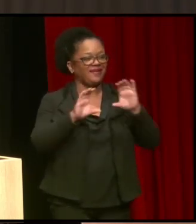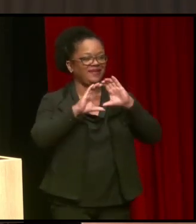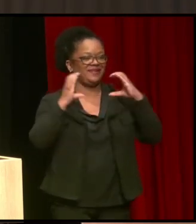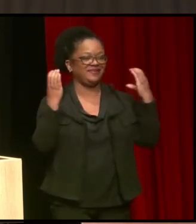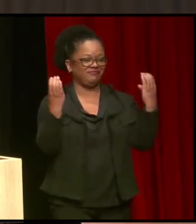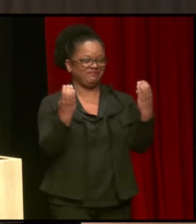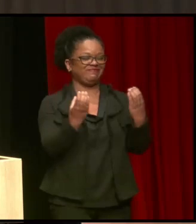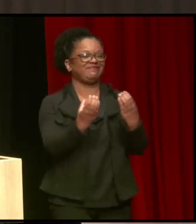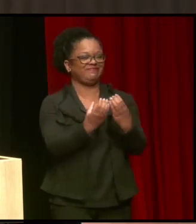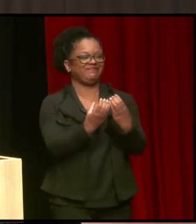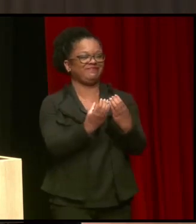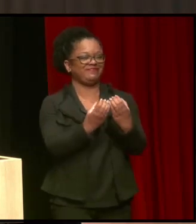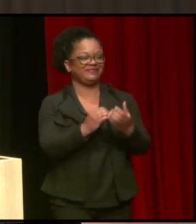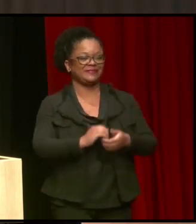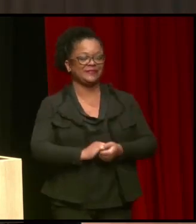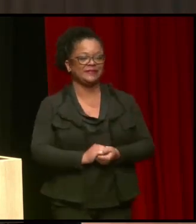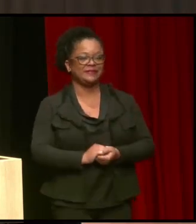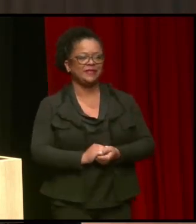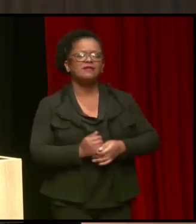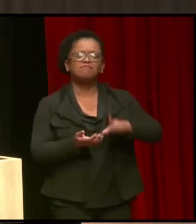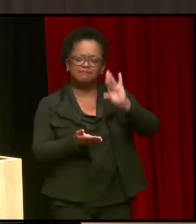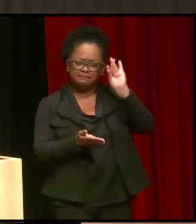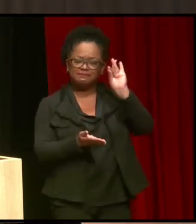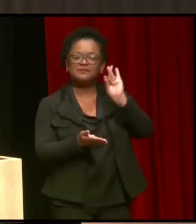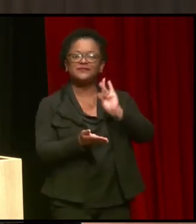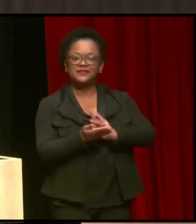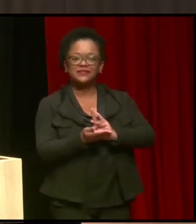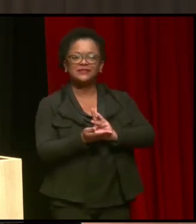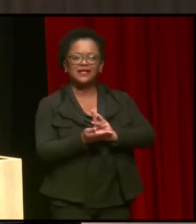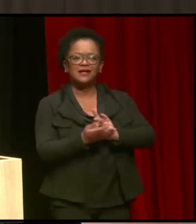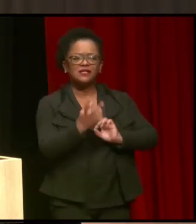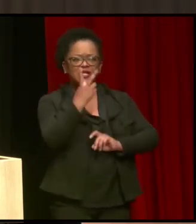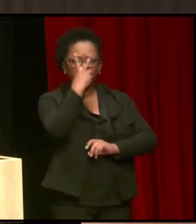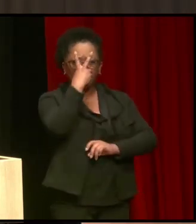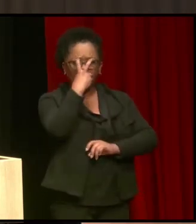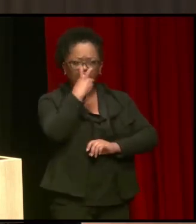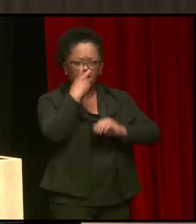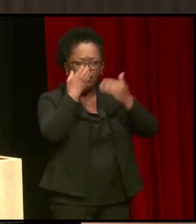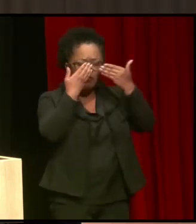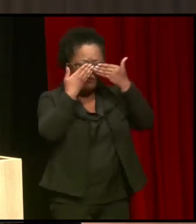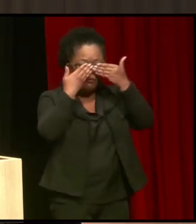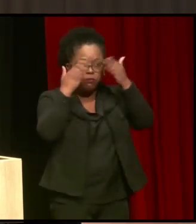Né? É verdade isso, que os cegos veem?